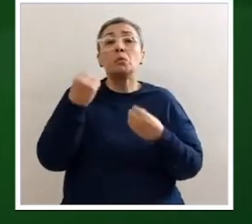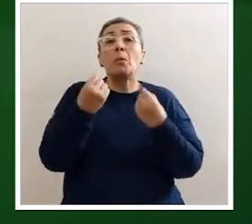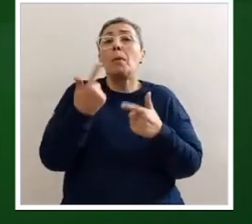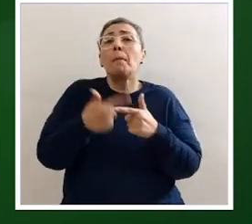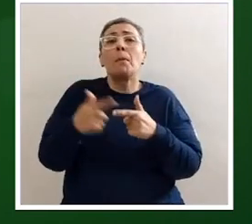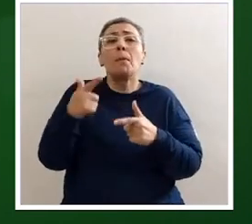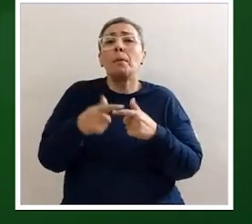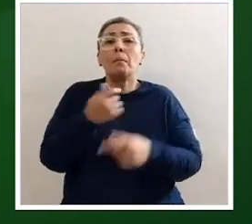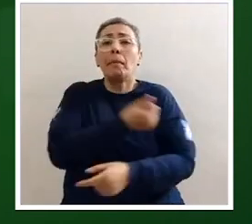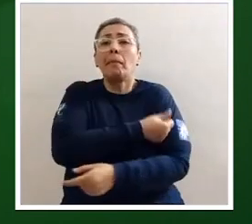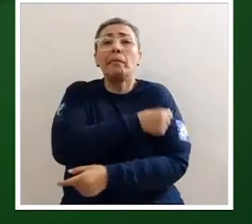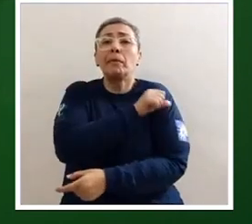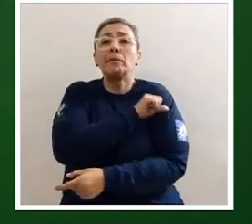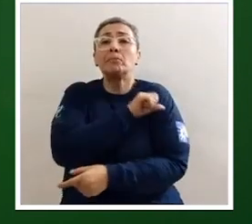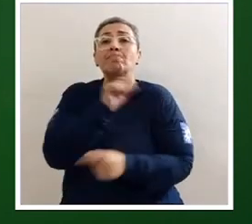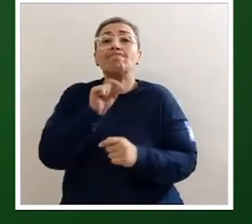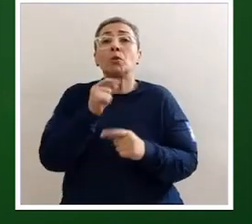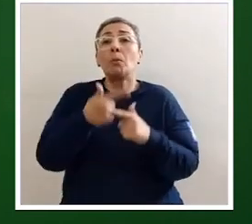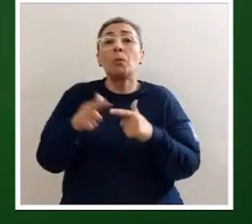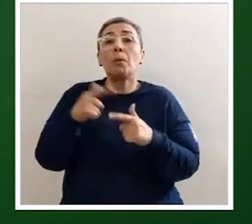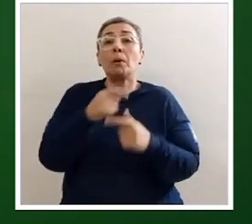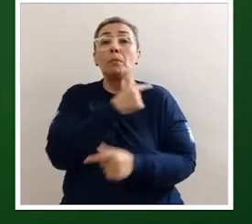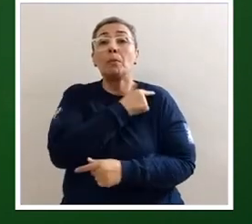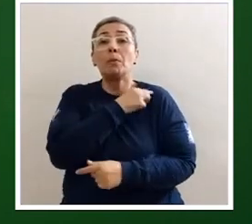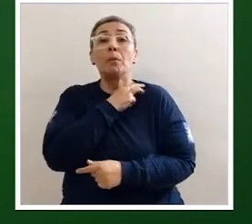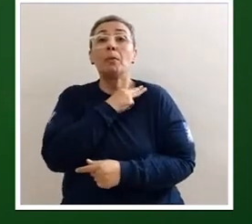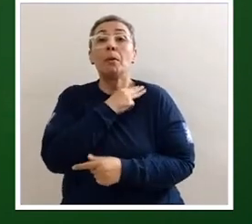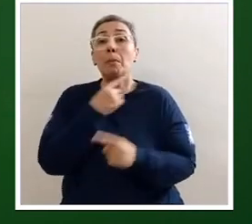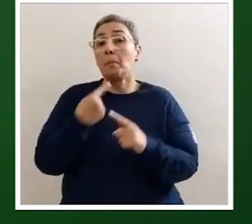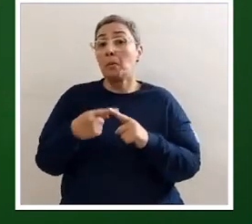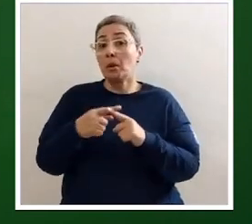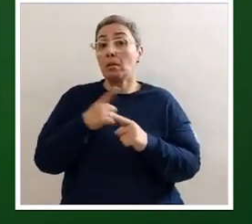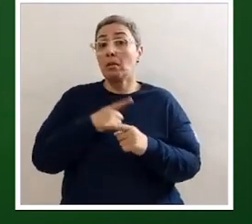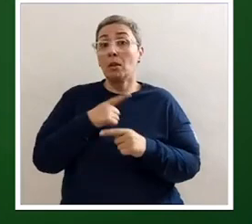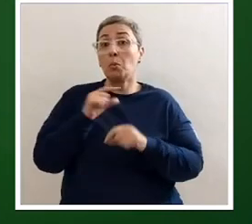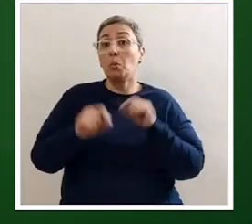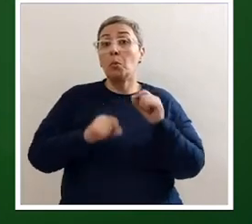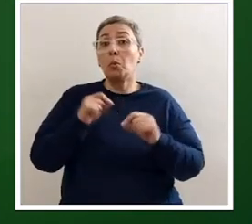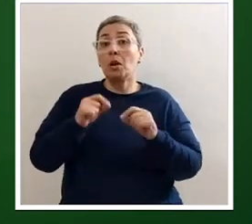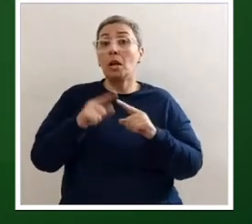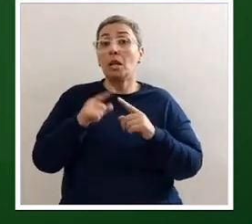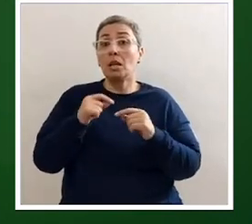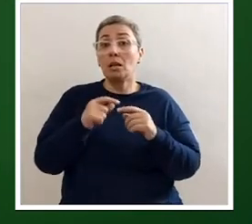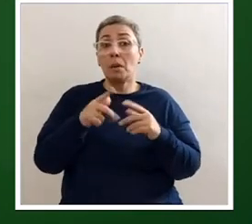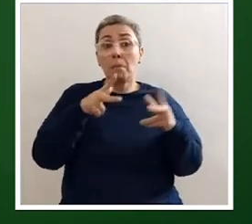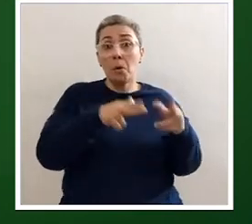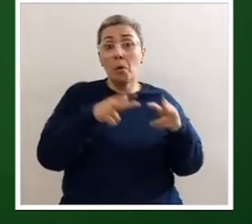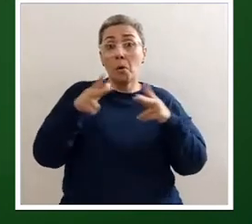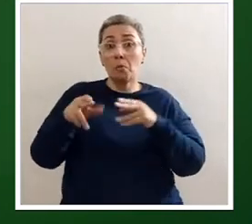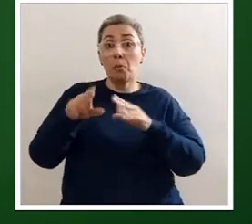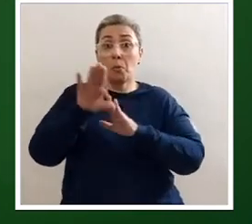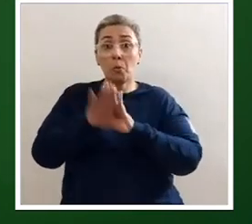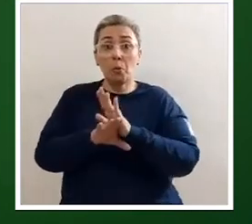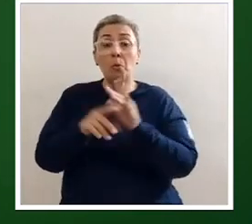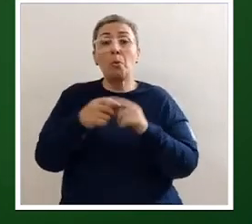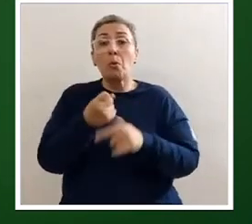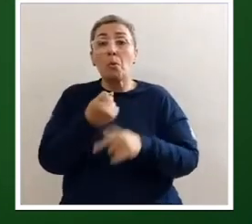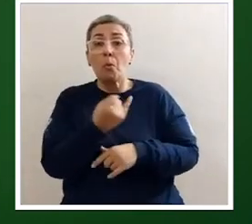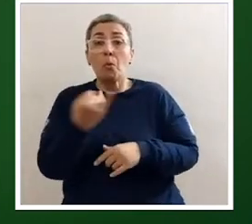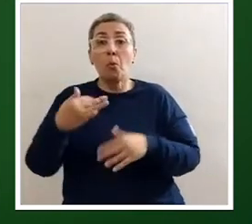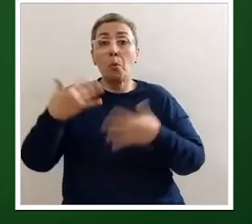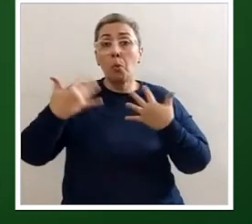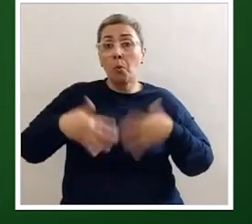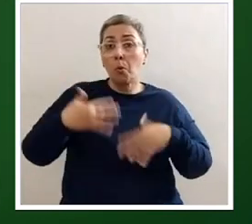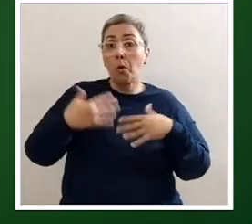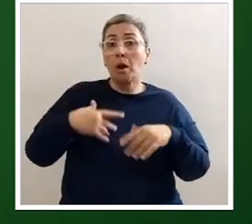o problema dos anos finais e qual é o problema nesse ensino médio é porque nós temos aí uma fragmentação curricular uma quantidade muito grande